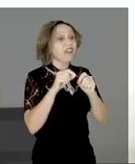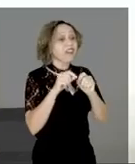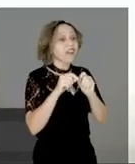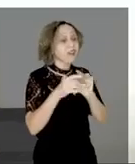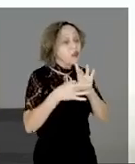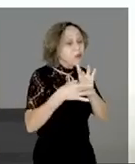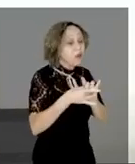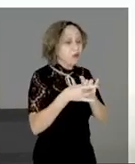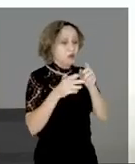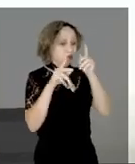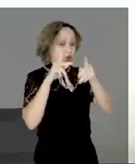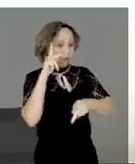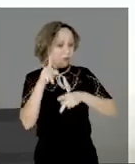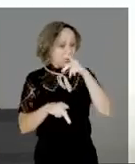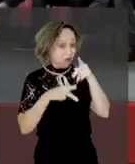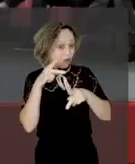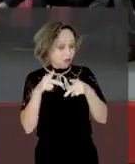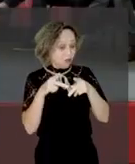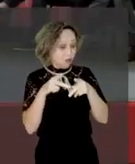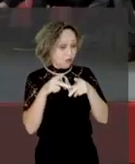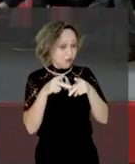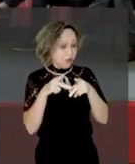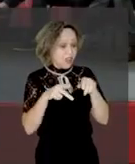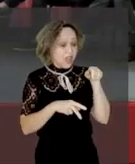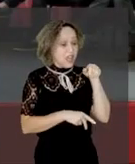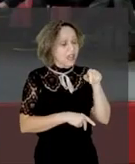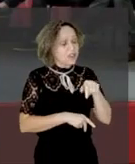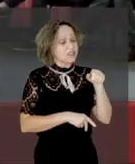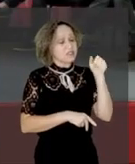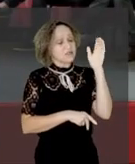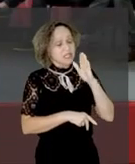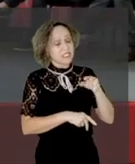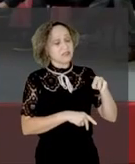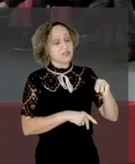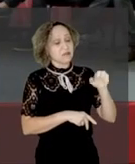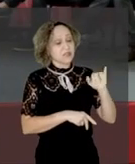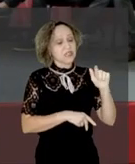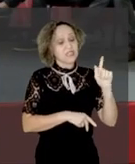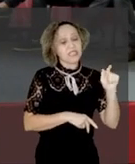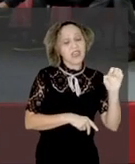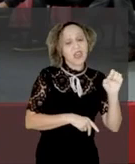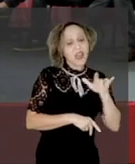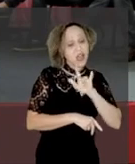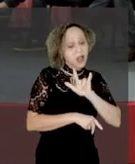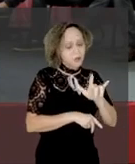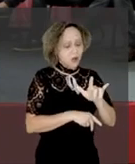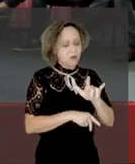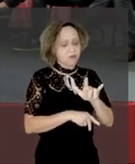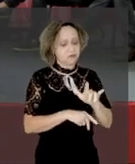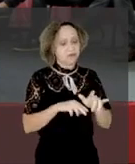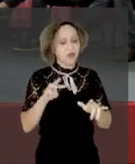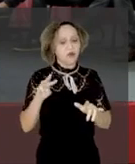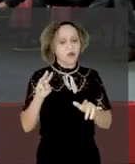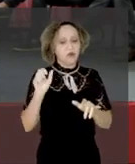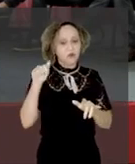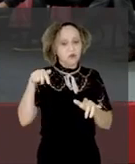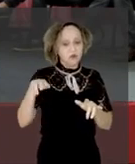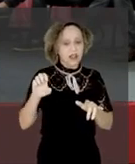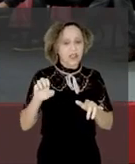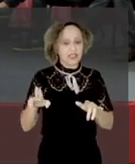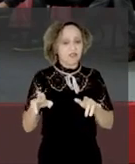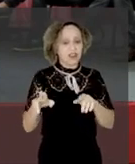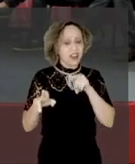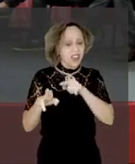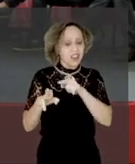Brasil. Tem estado nas periferias e nas juventudes. Tem estado em todo canto da